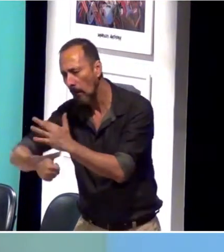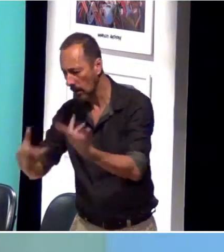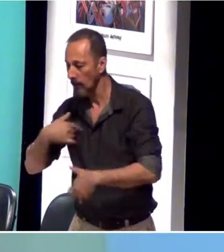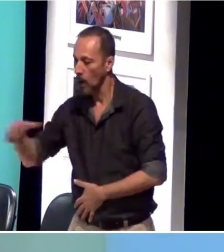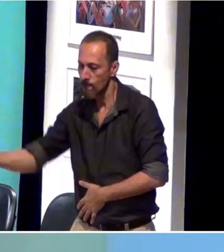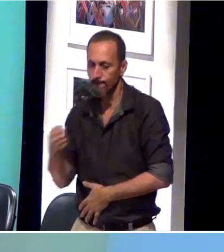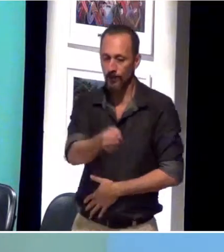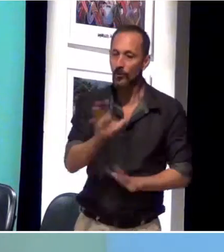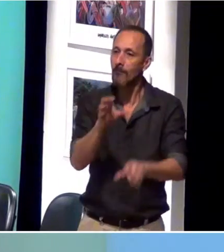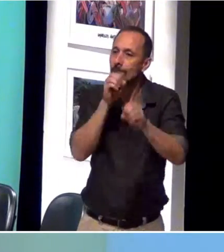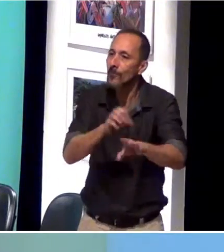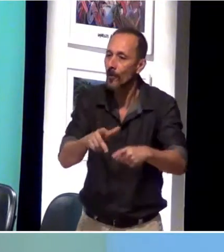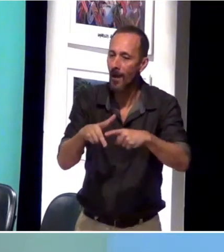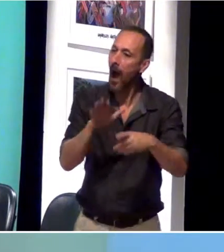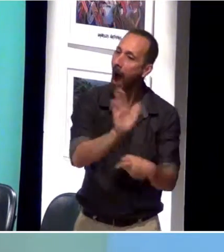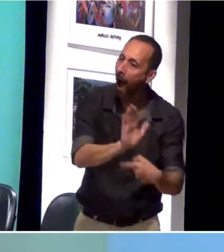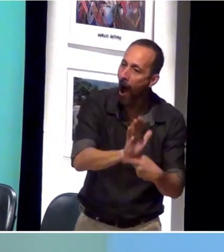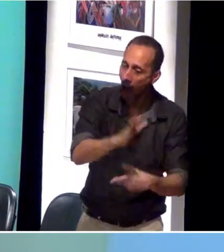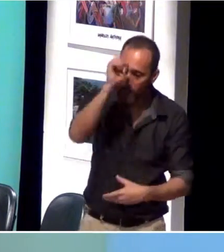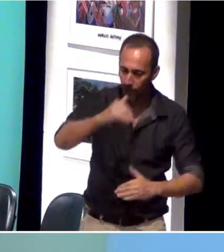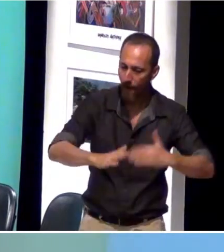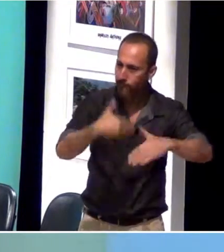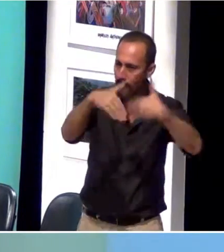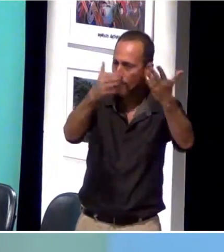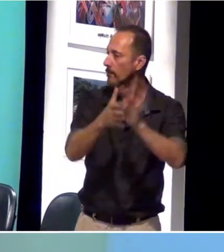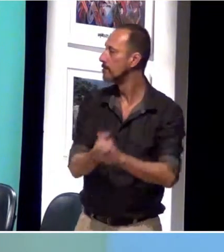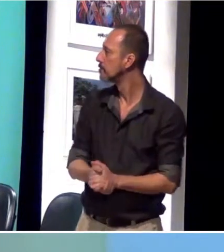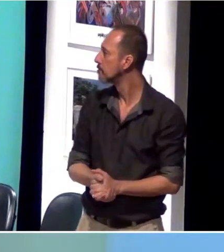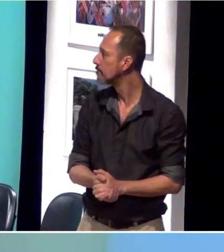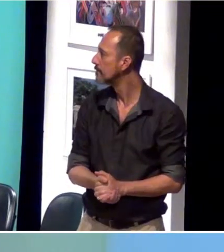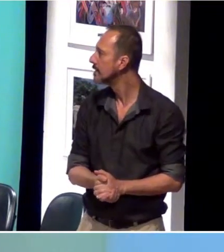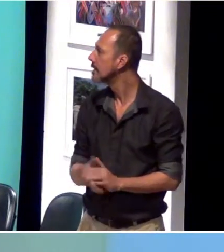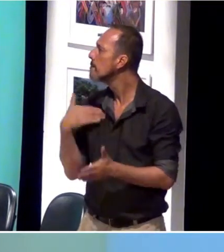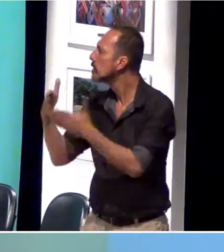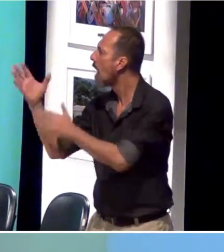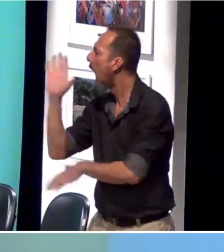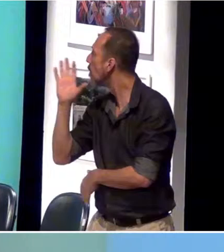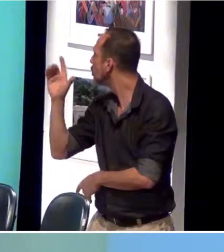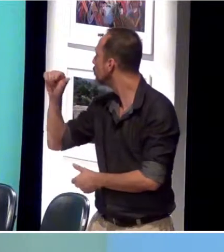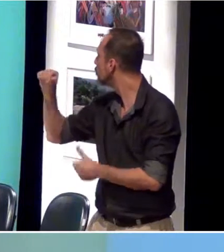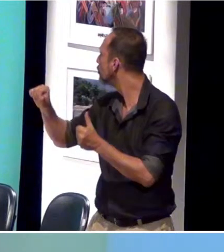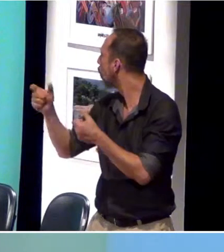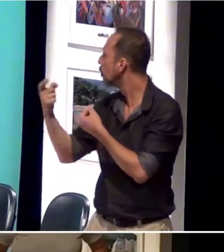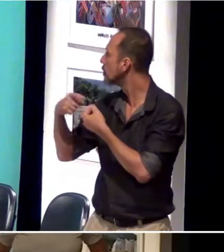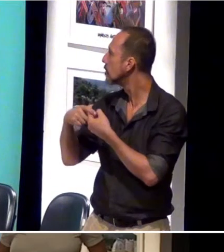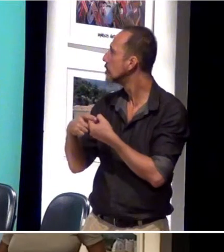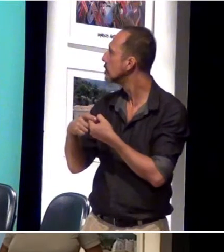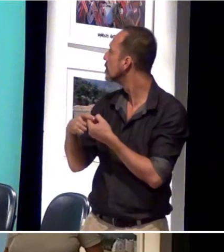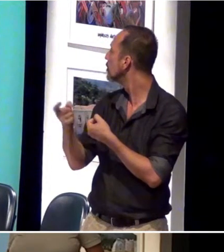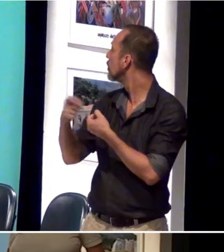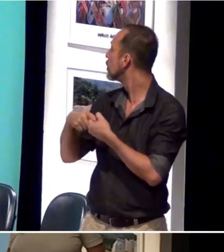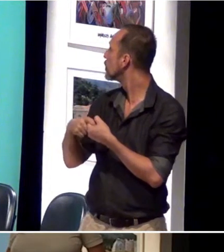educação. Né? Tudo vinculado ao Ministério da Justiça, mas aí eu quero só um outro, Beth. Que é...